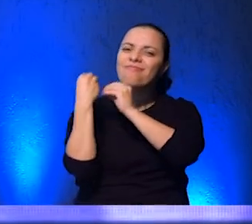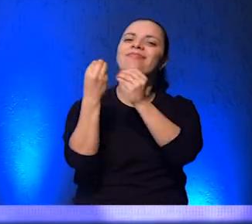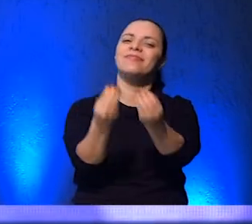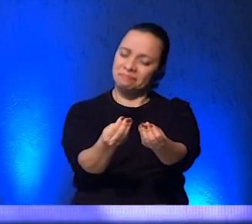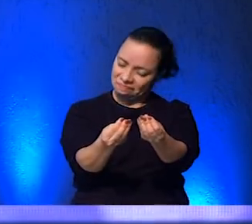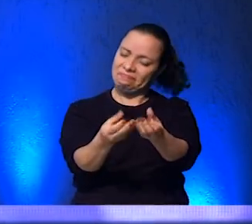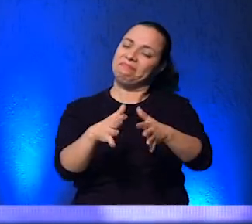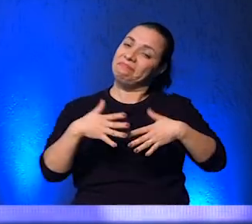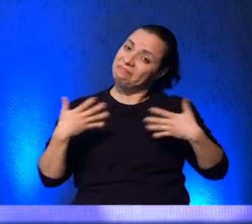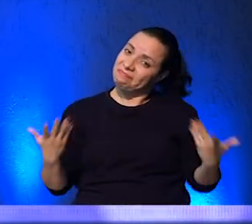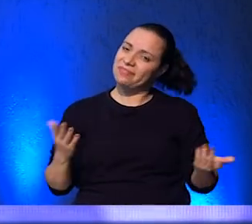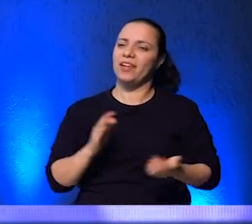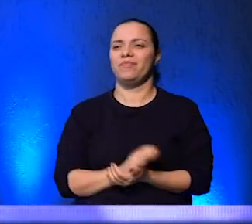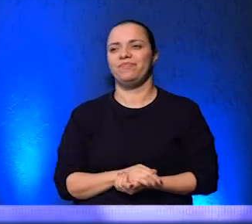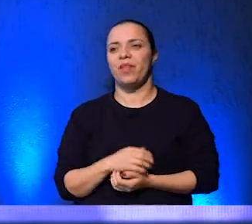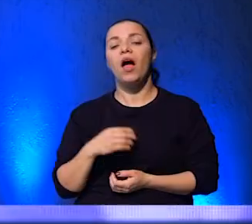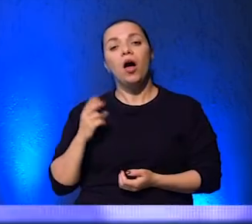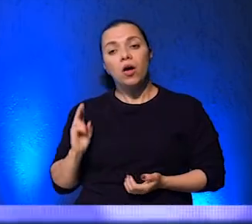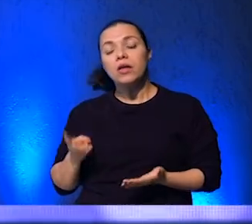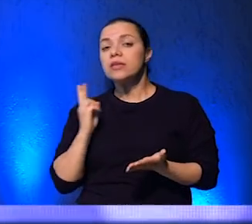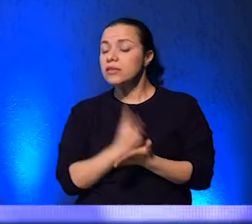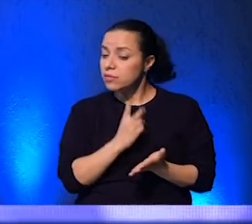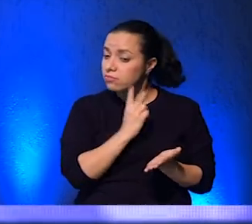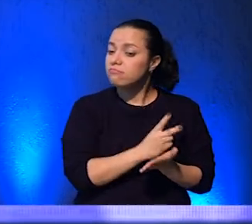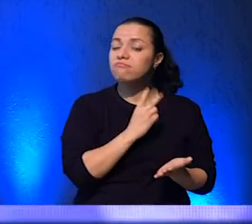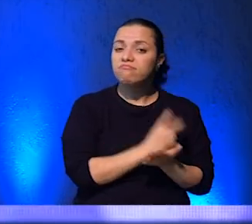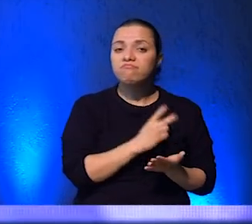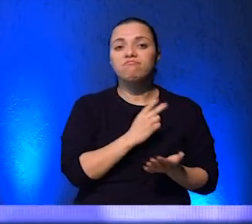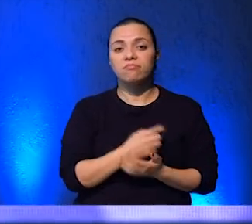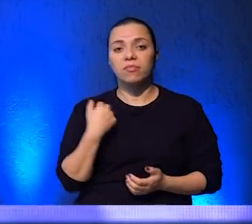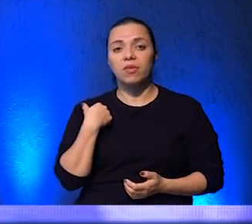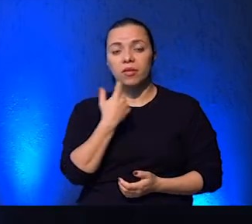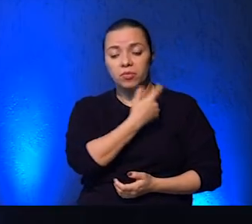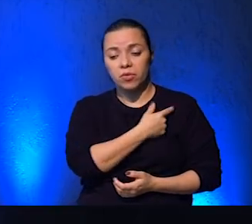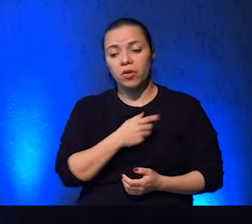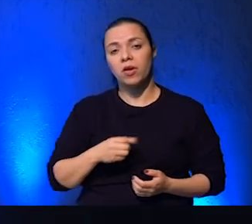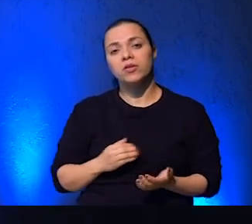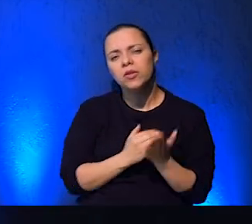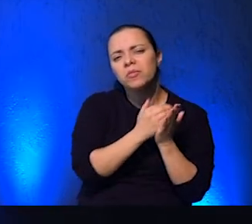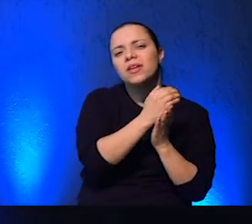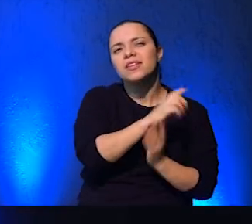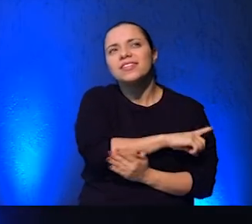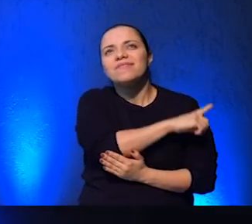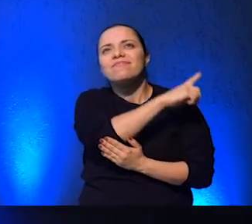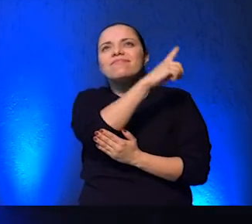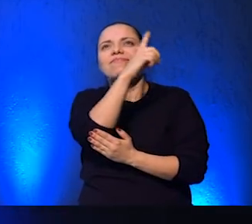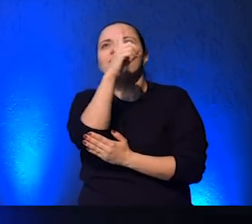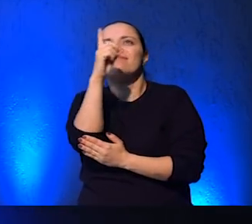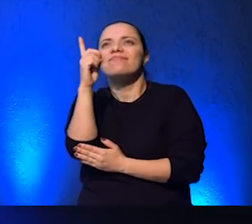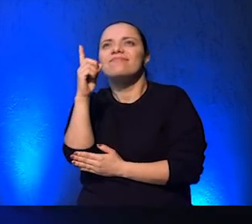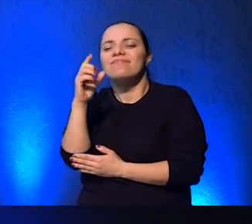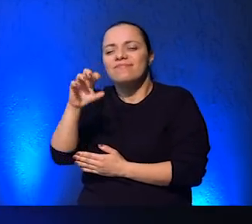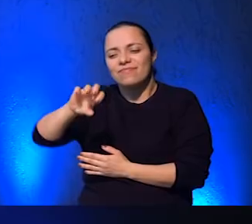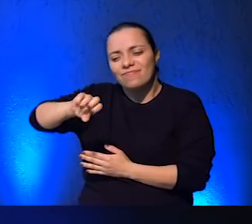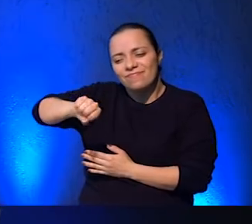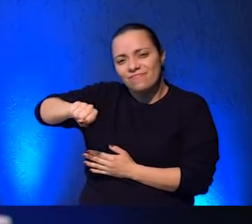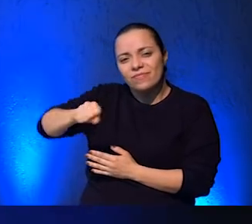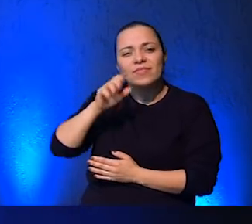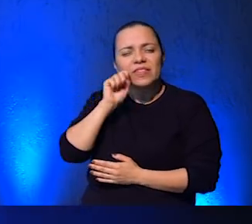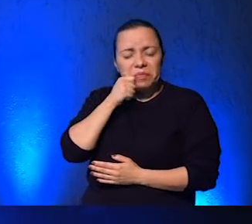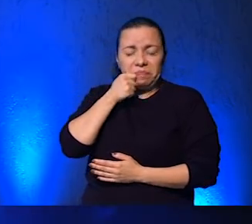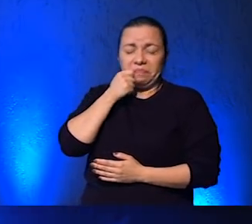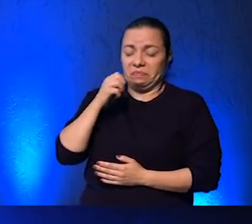é logicamente depois de agradecer a deus e falar com deus meus temos começar o dia e suplemento do limão a gente